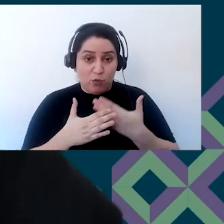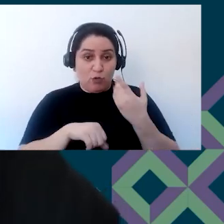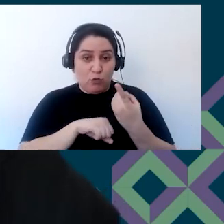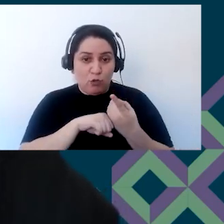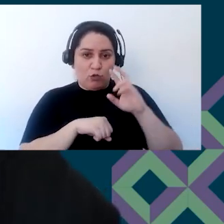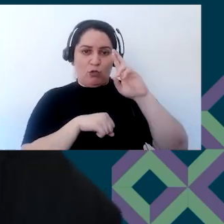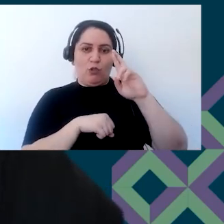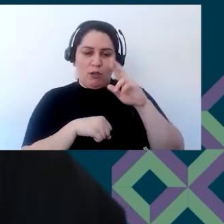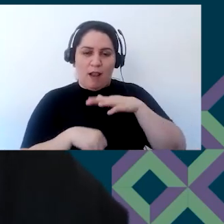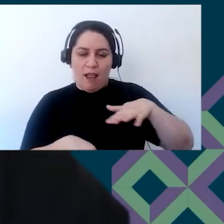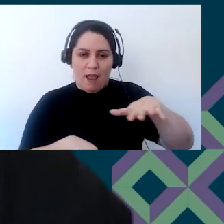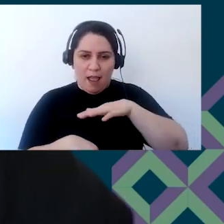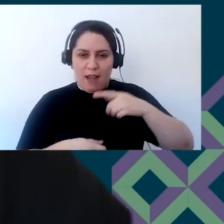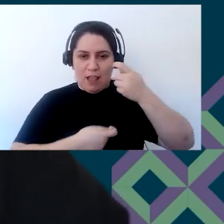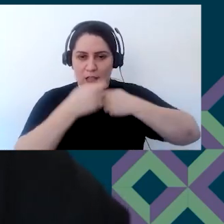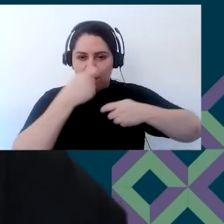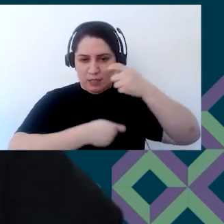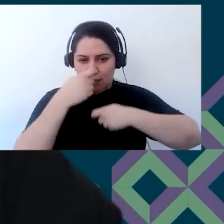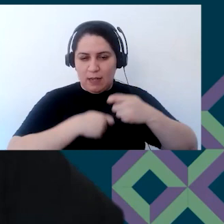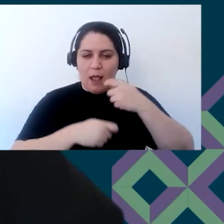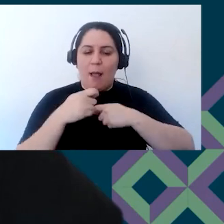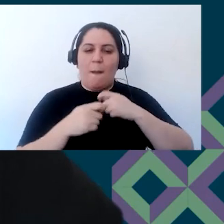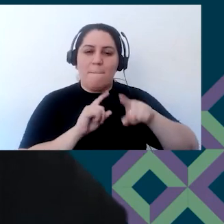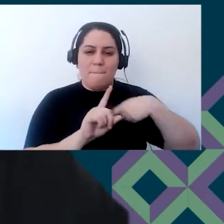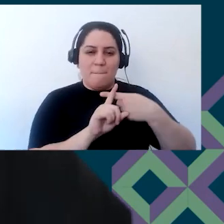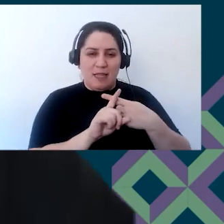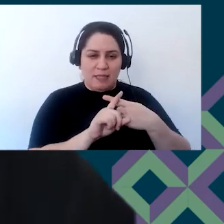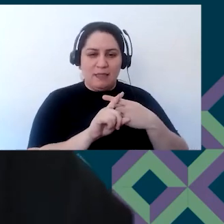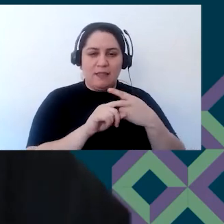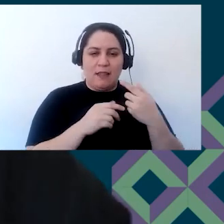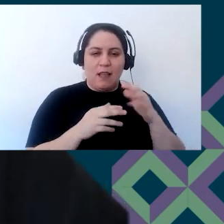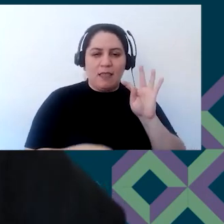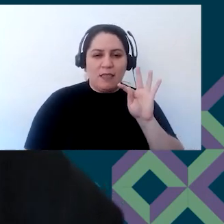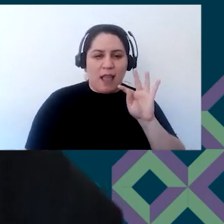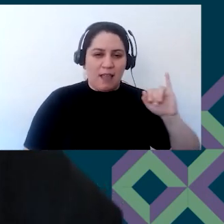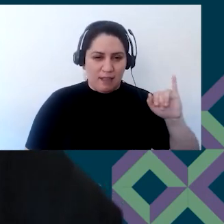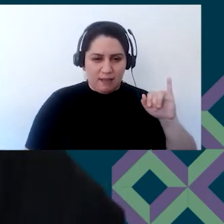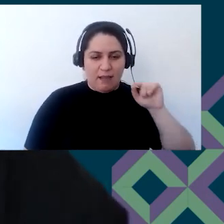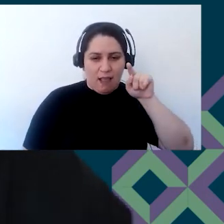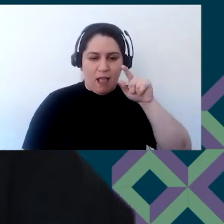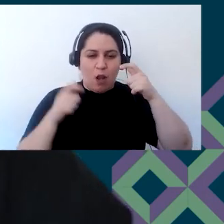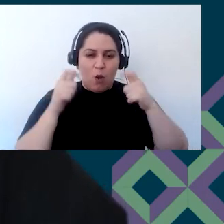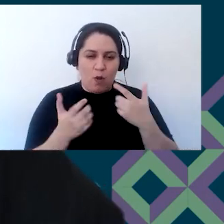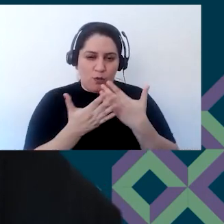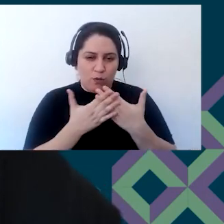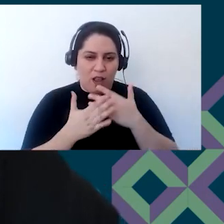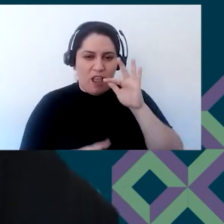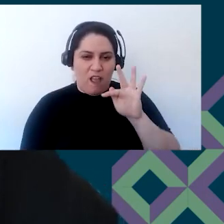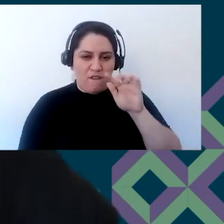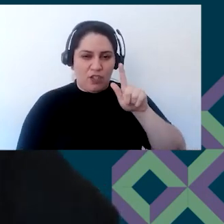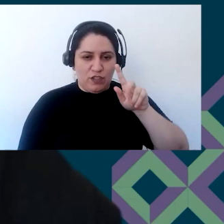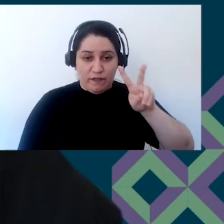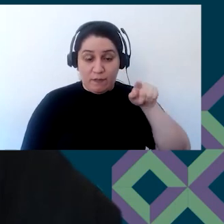pesquisadora em administração de empresas e TI na FGV. Atualmente, ela atende a cliente Natura no projeto